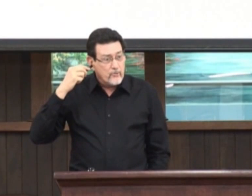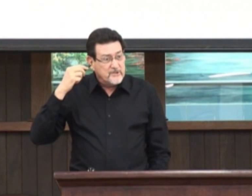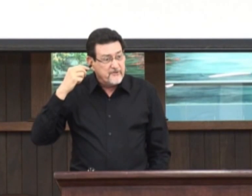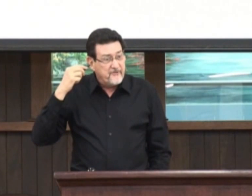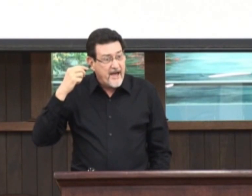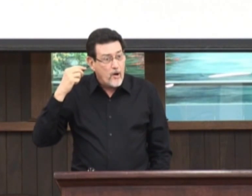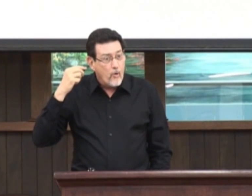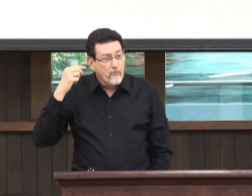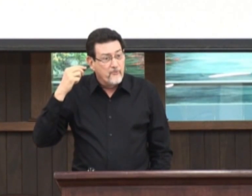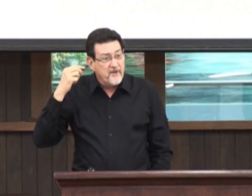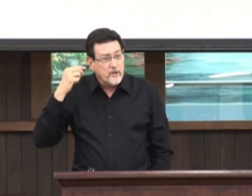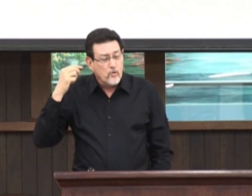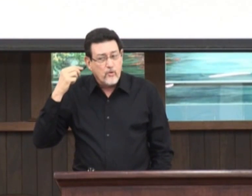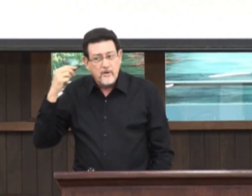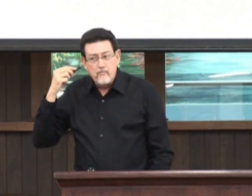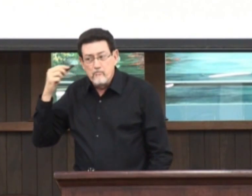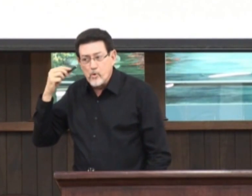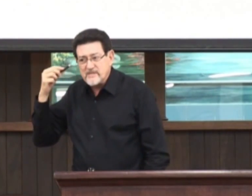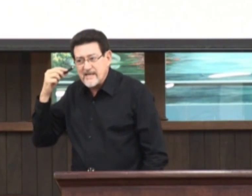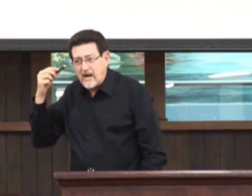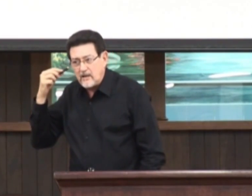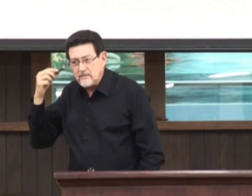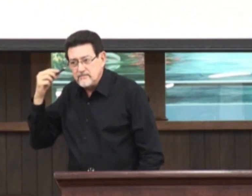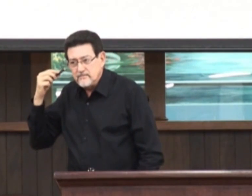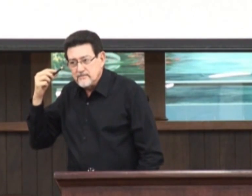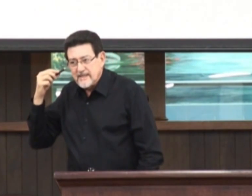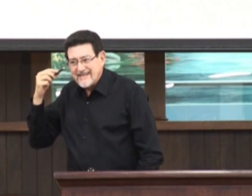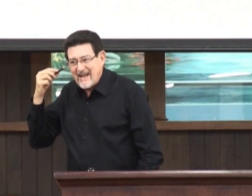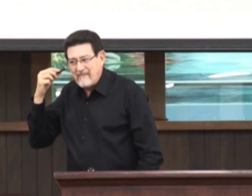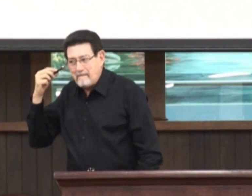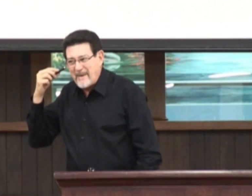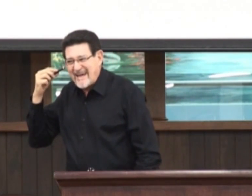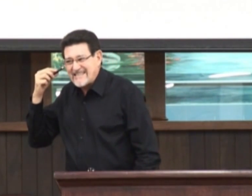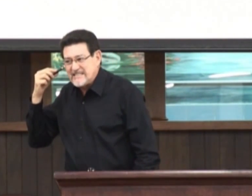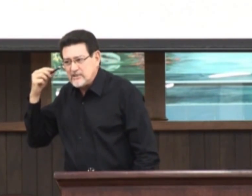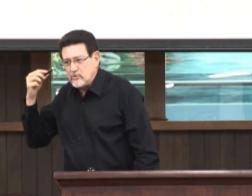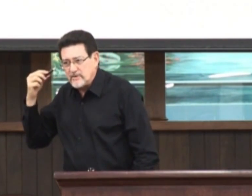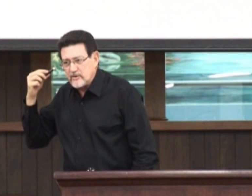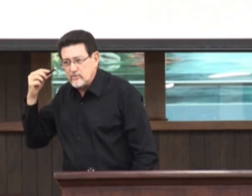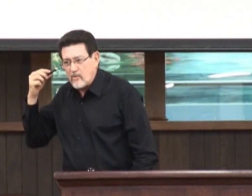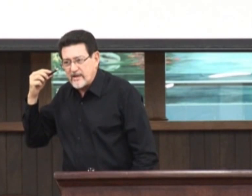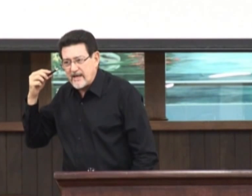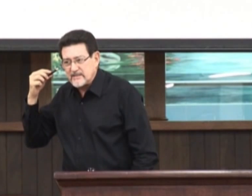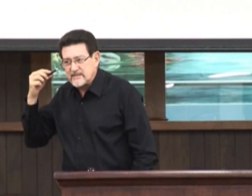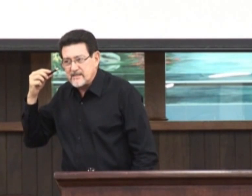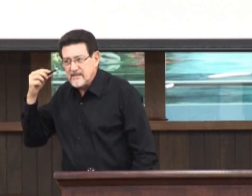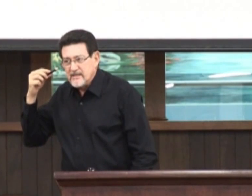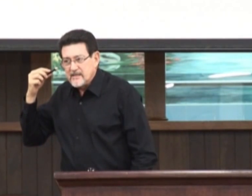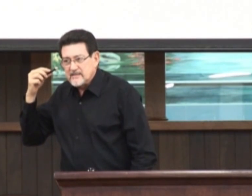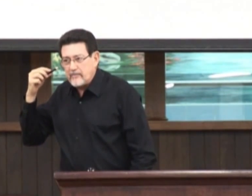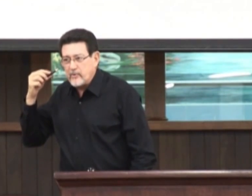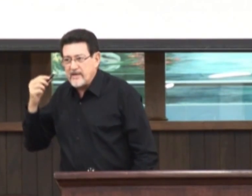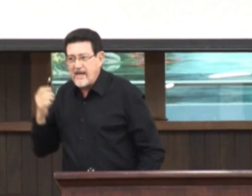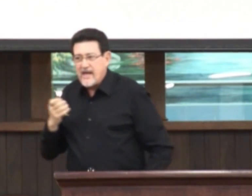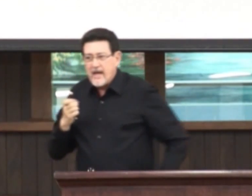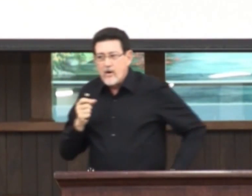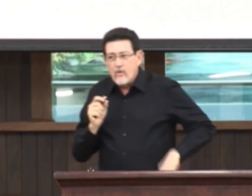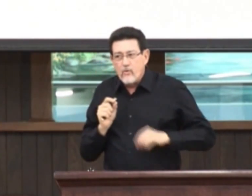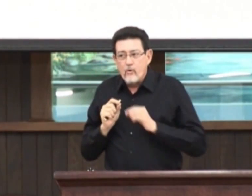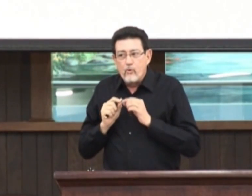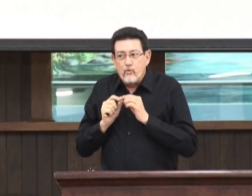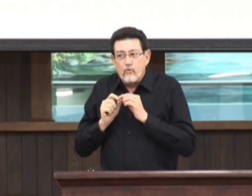maestro que não tiver ouvido musical estava perdido dentro de uma orquestra. Sabe por